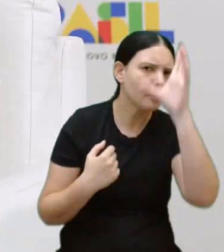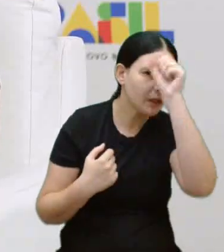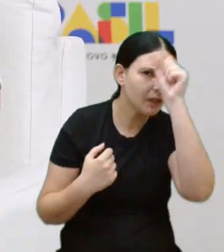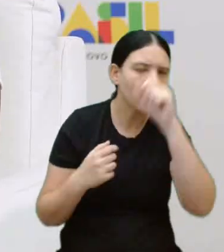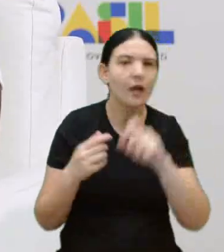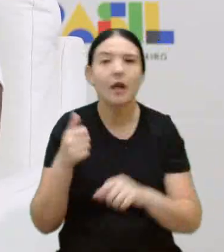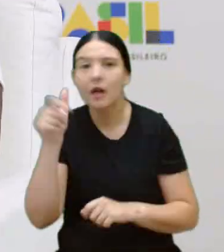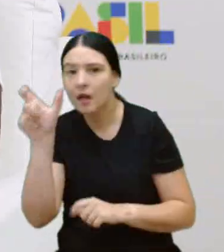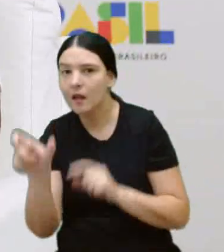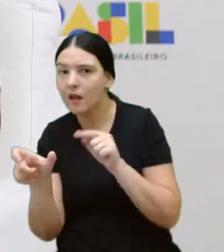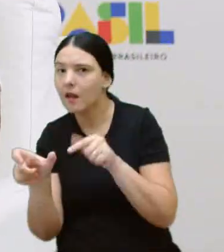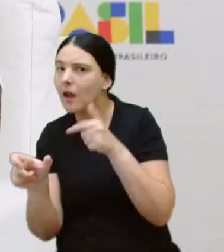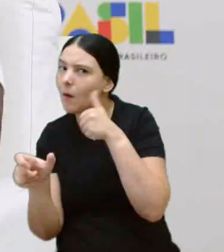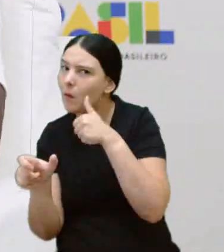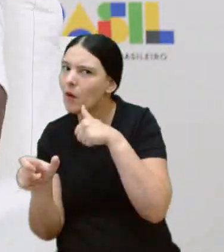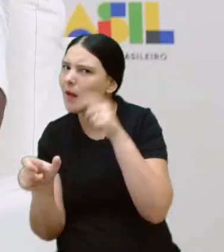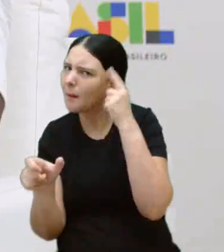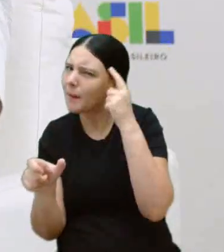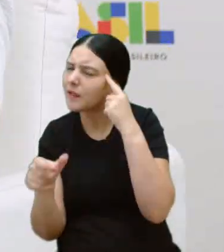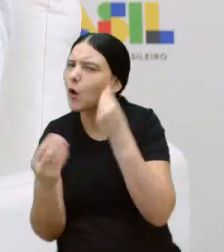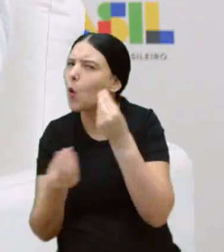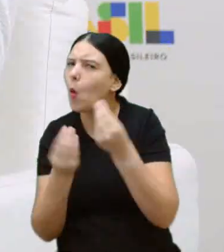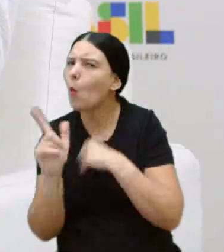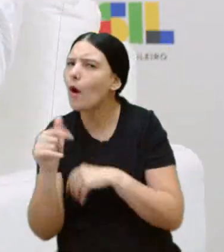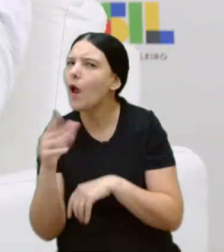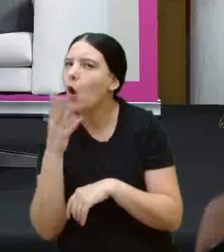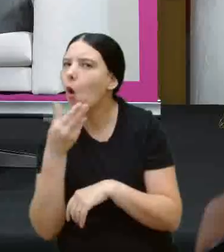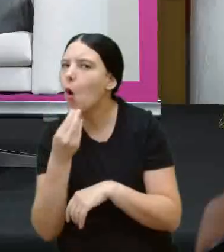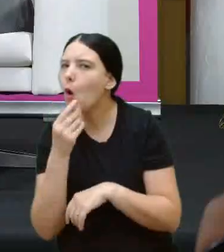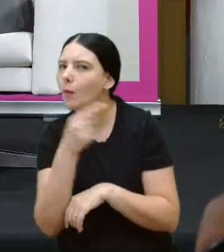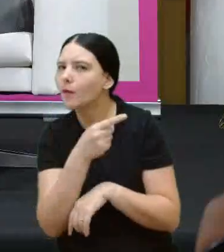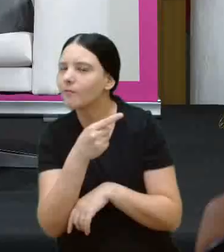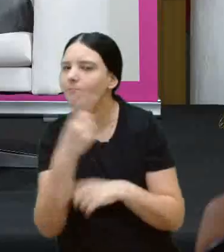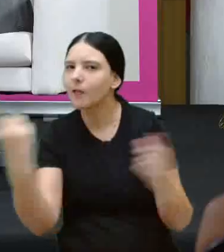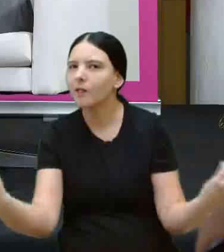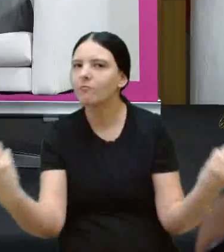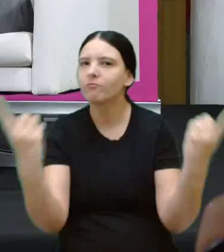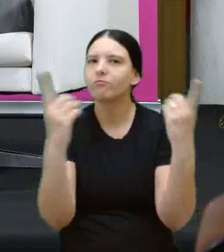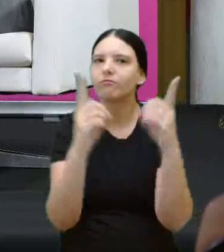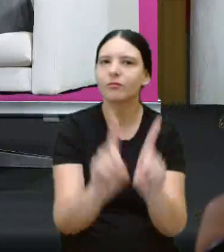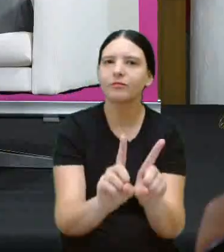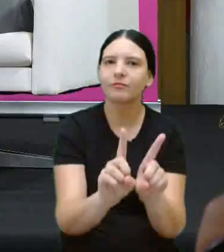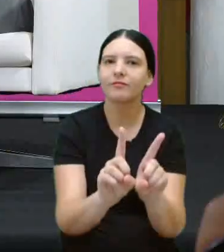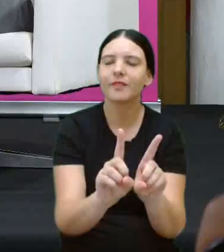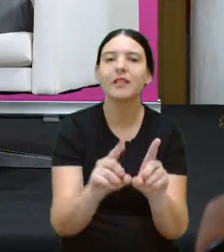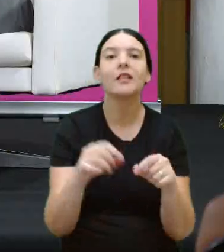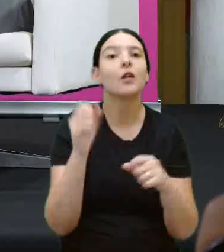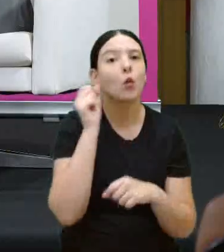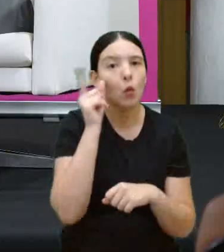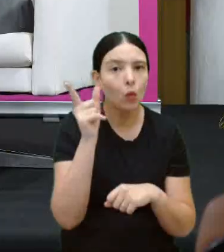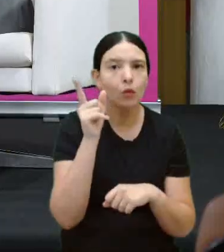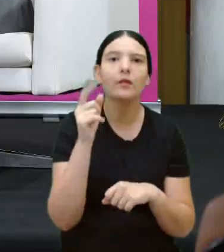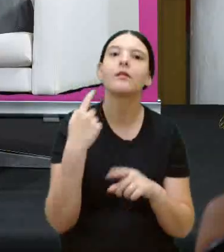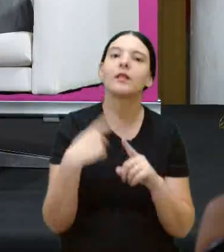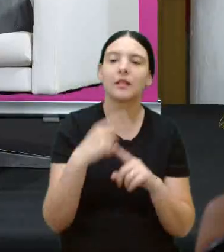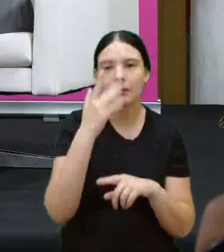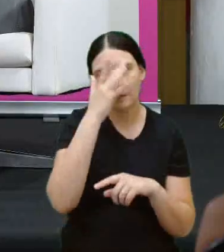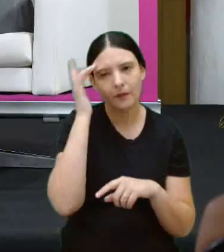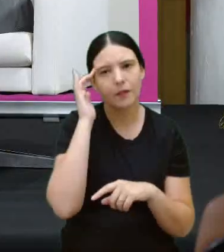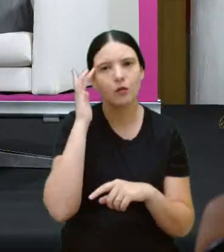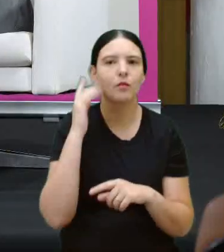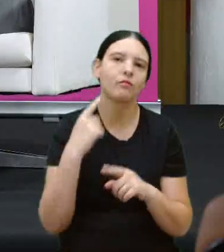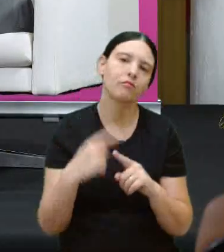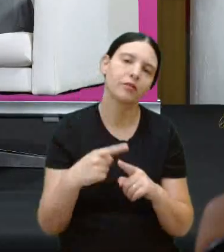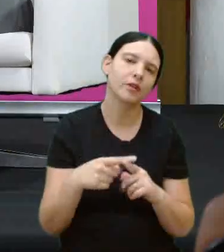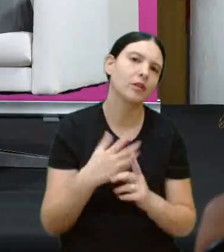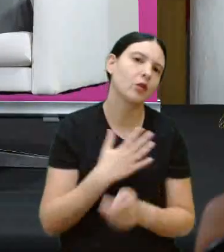um homem, para que eles possam se encontrar com menos atritos. No livro, e é uma cultura que as pessoas casam com pessoas, se casam porque você